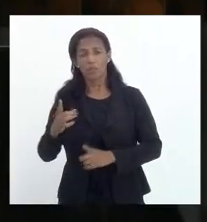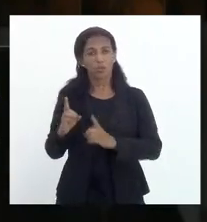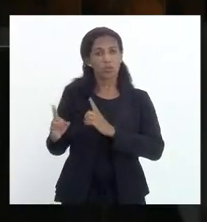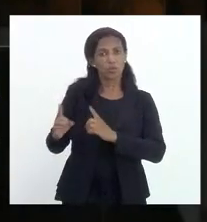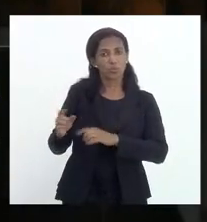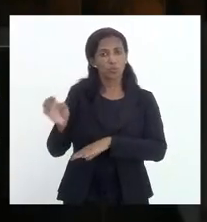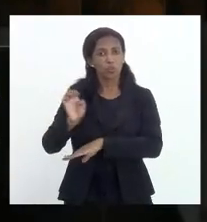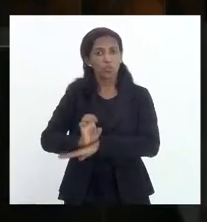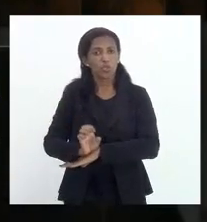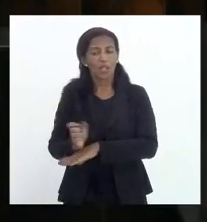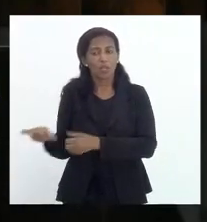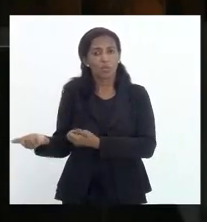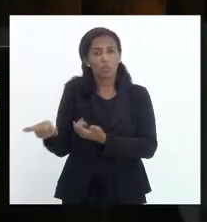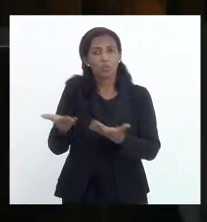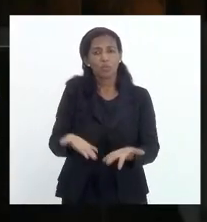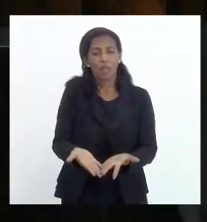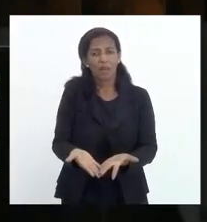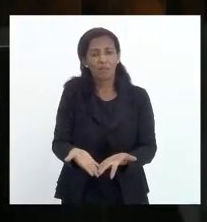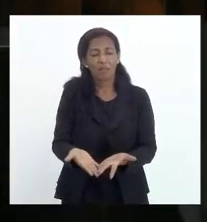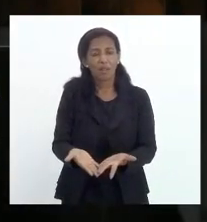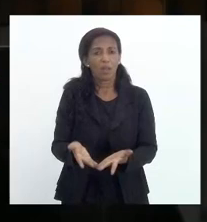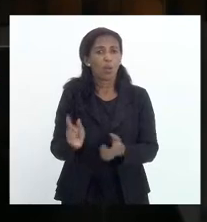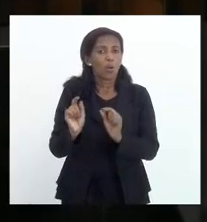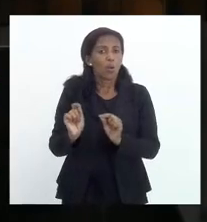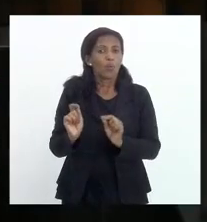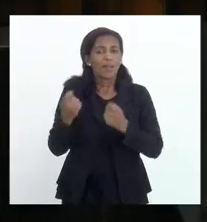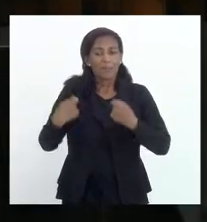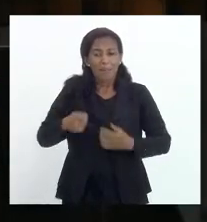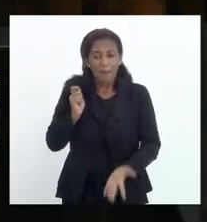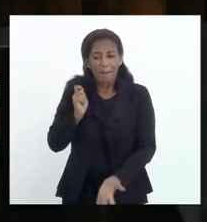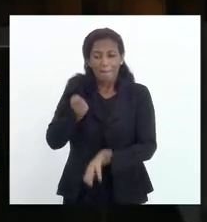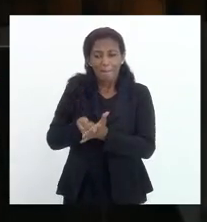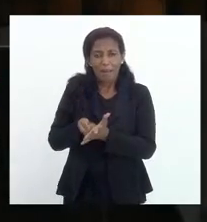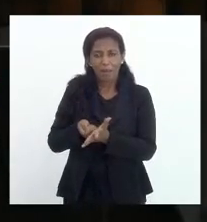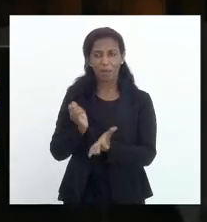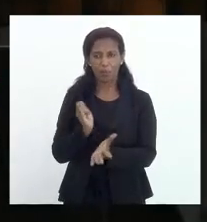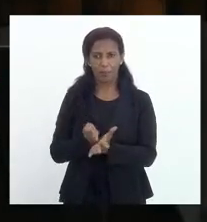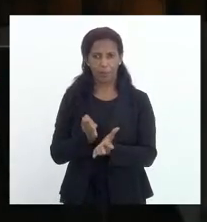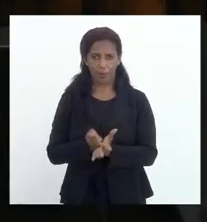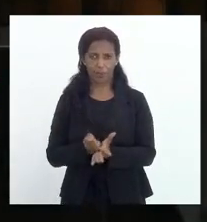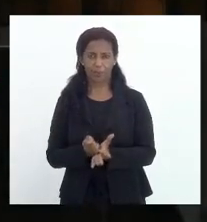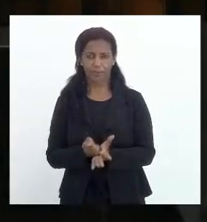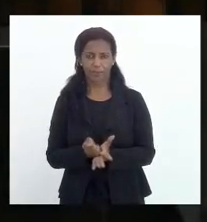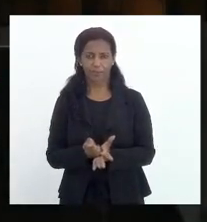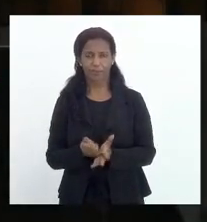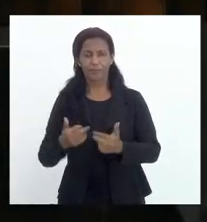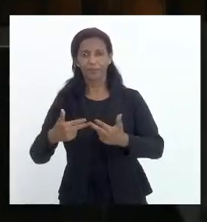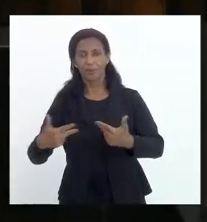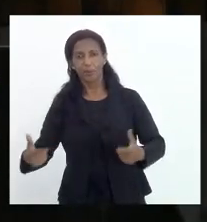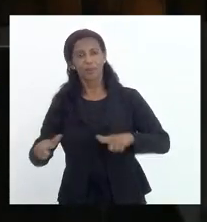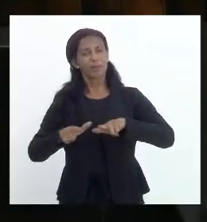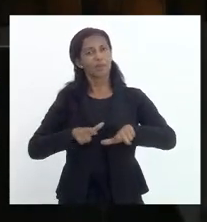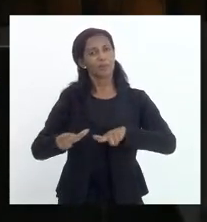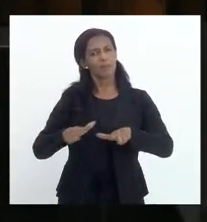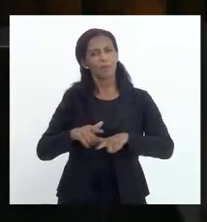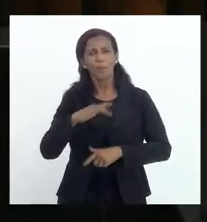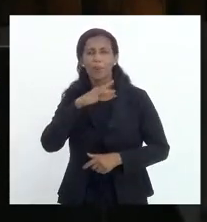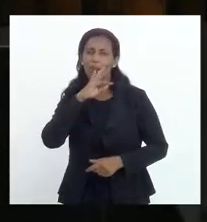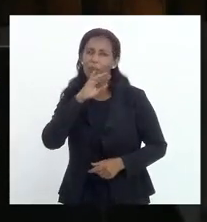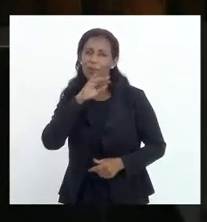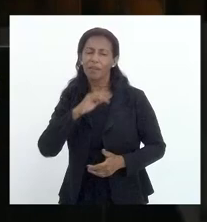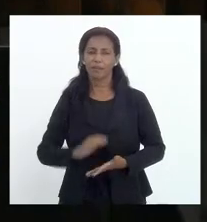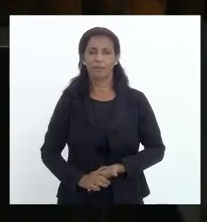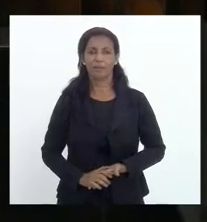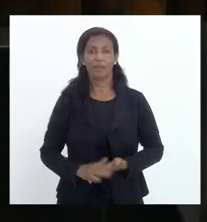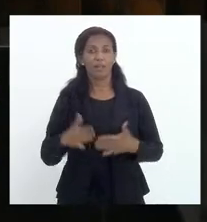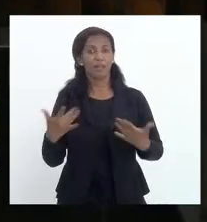o Estado não entregava aquilo que realmente ela paga através dos seus impostos. Que a qualidade do serviço público é muito ruim.